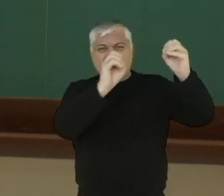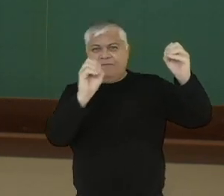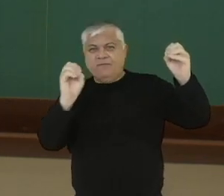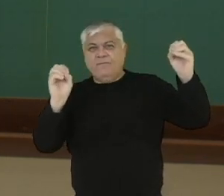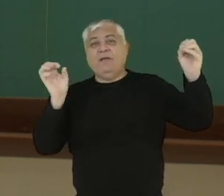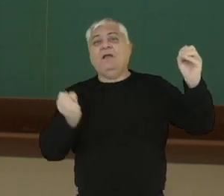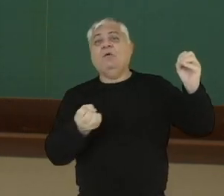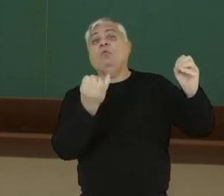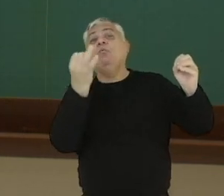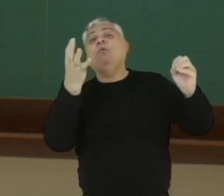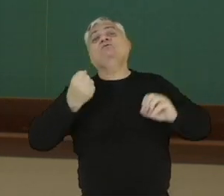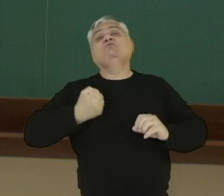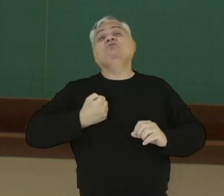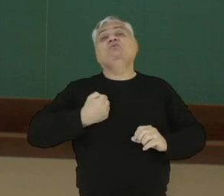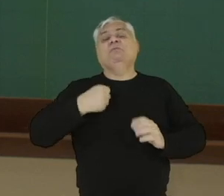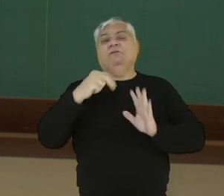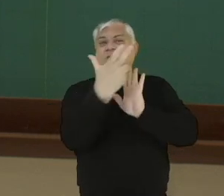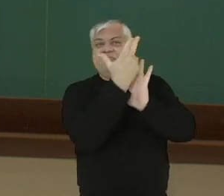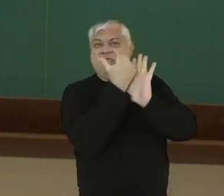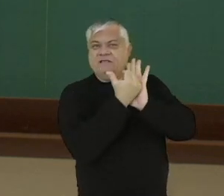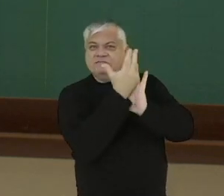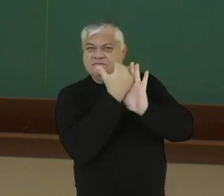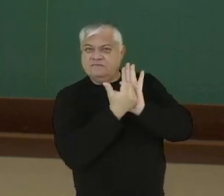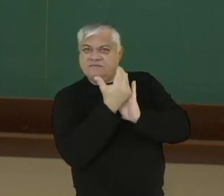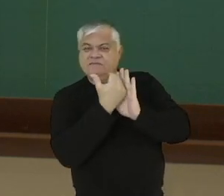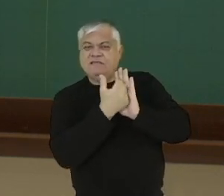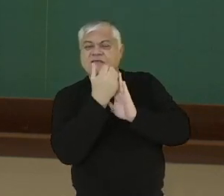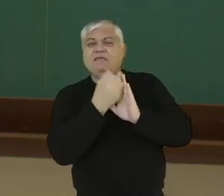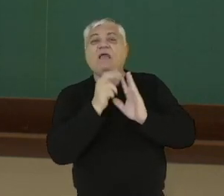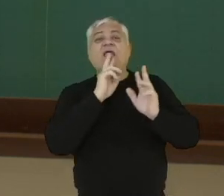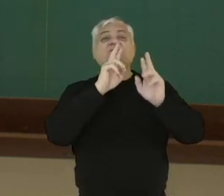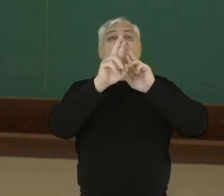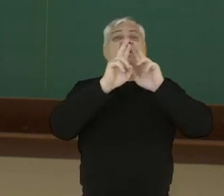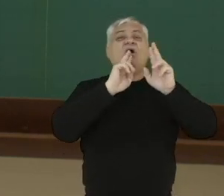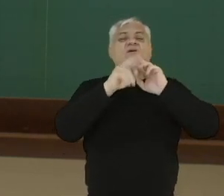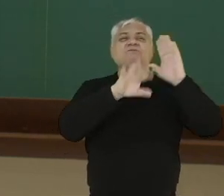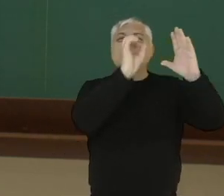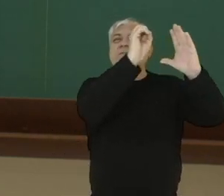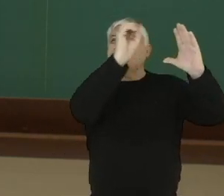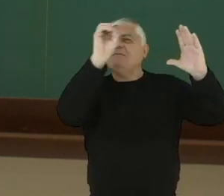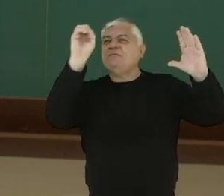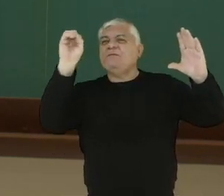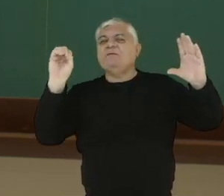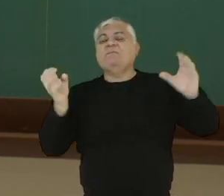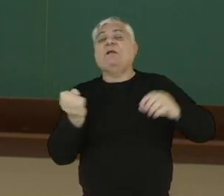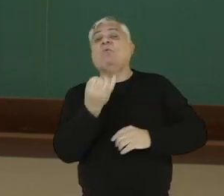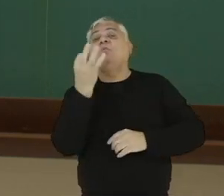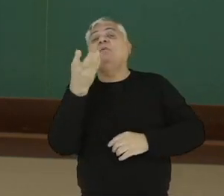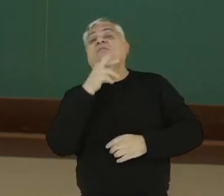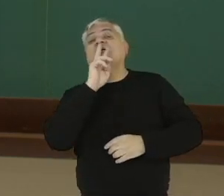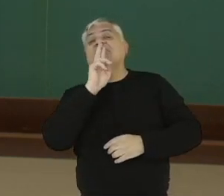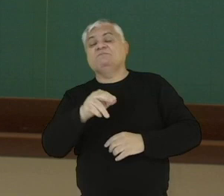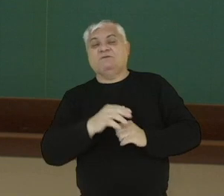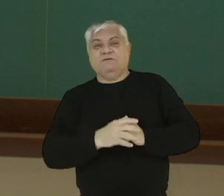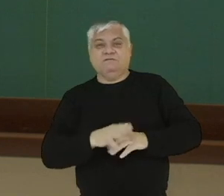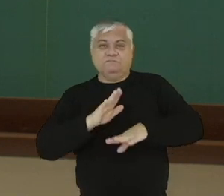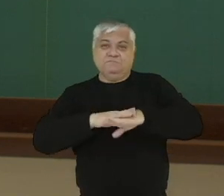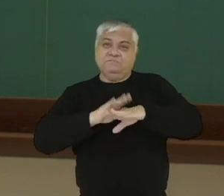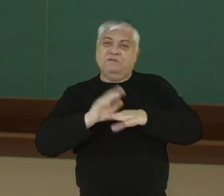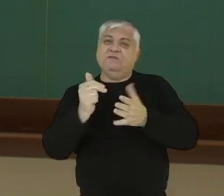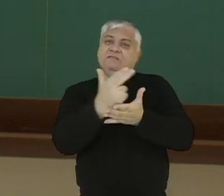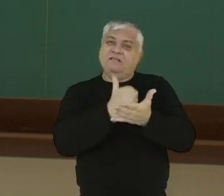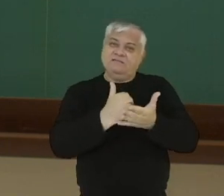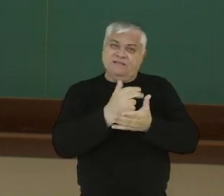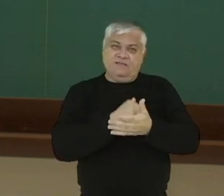brincadeira. Então você vai ter que mostrar, né, quais são todos os resultados que a gente consegue encontrar jogando esses dois dados a partir de um desenho, a partir